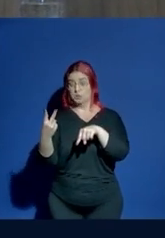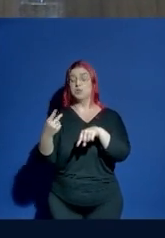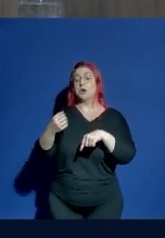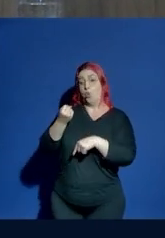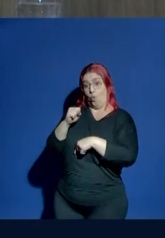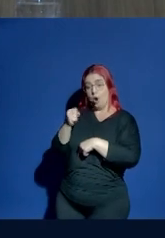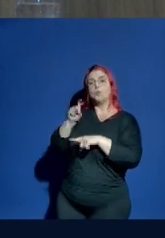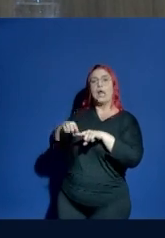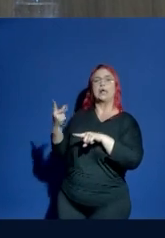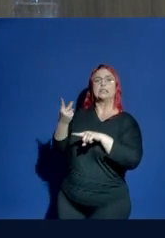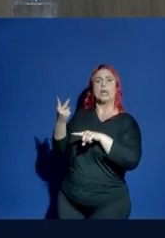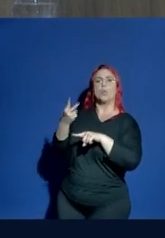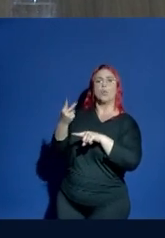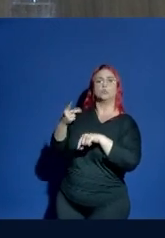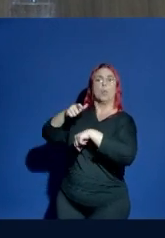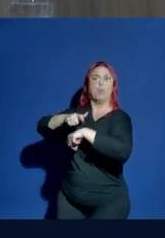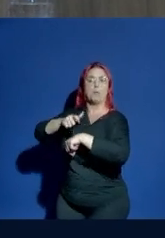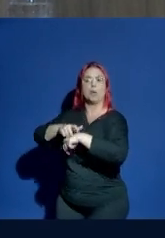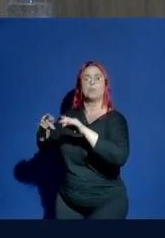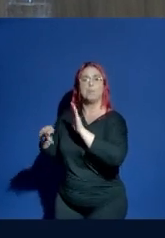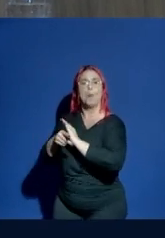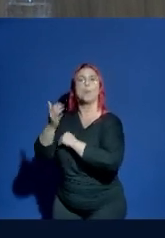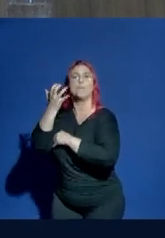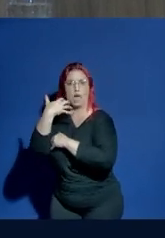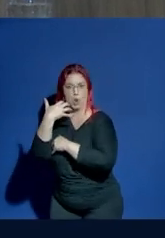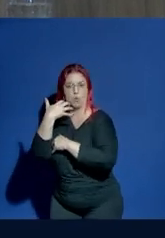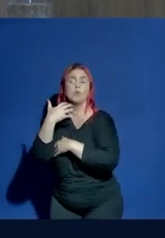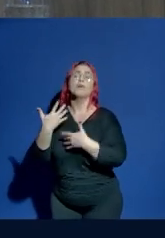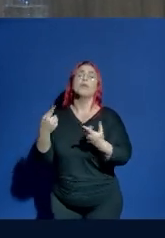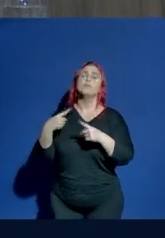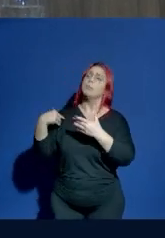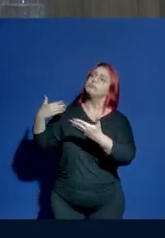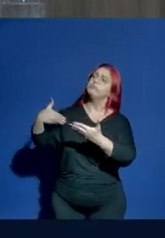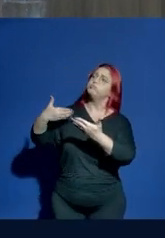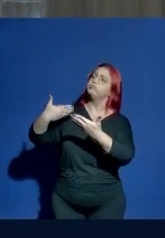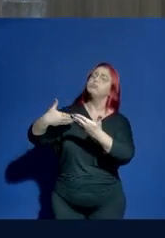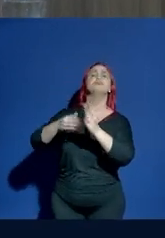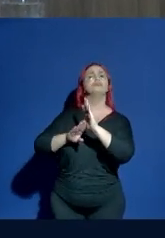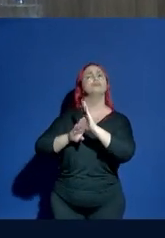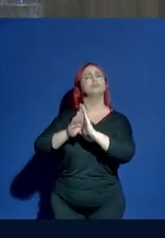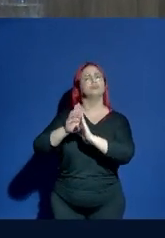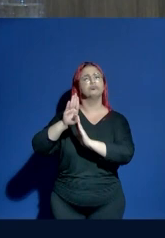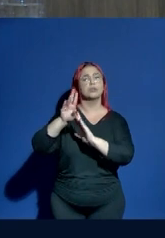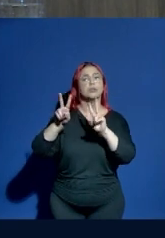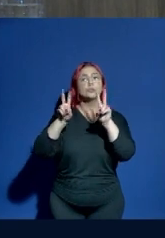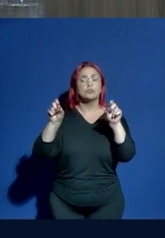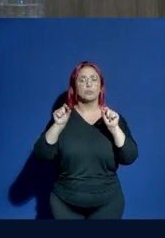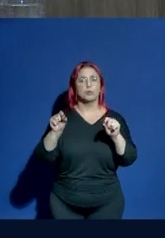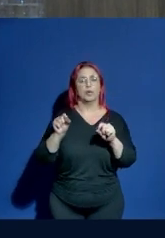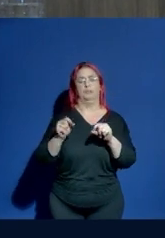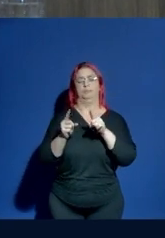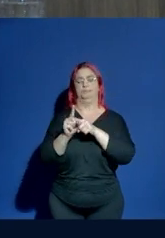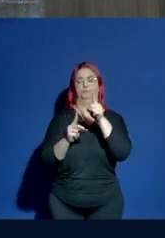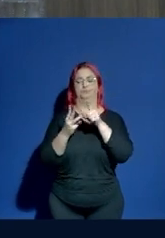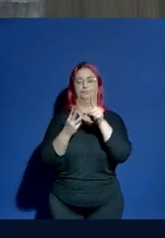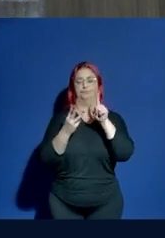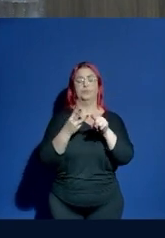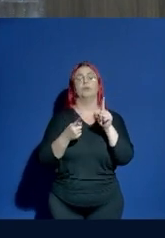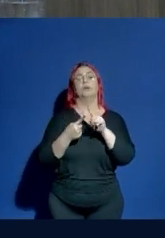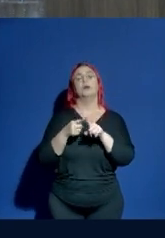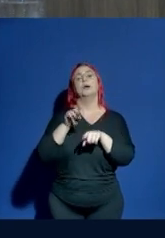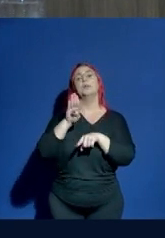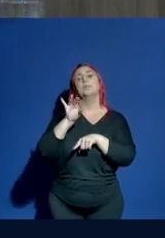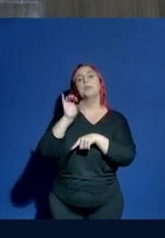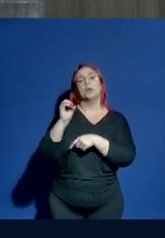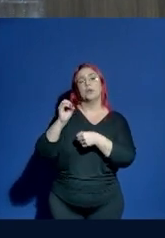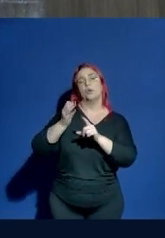segunda safra de milho. E a gente tem visto nos últimos anos um crescimento enorme, através de três vetores: biotecnologia, aumento